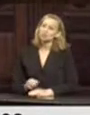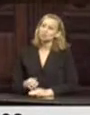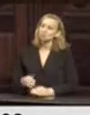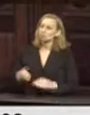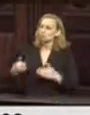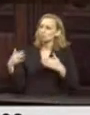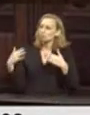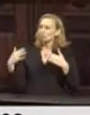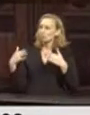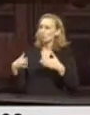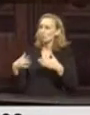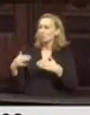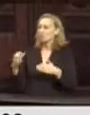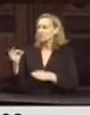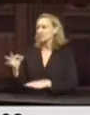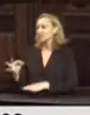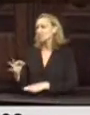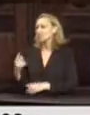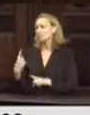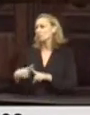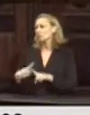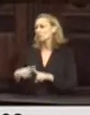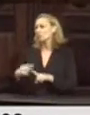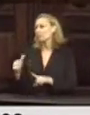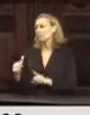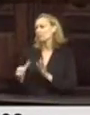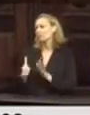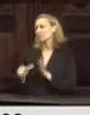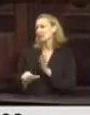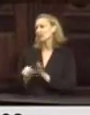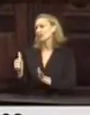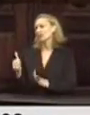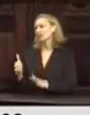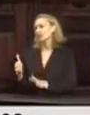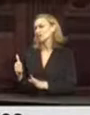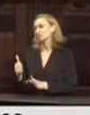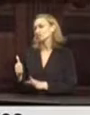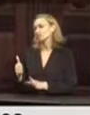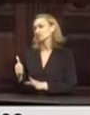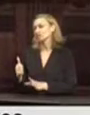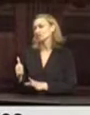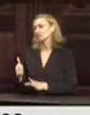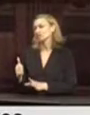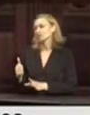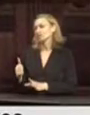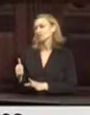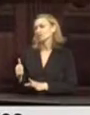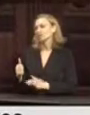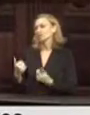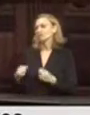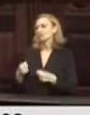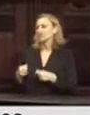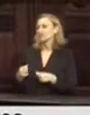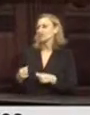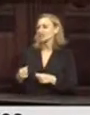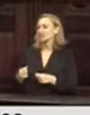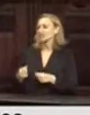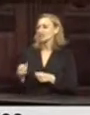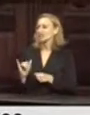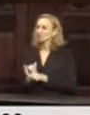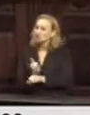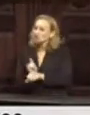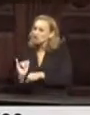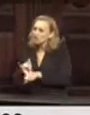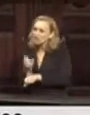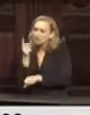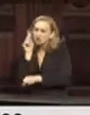efetiva. Por quê? Primeiro, ele não está no dia a dia da cidade. Ele